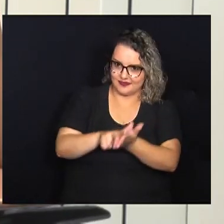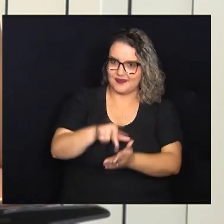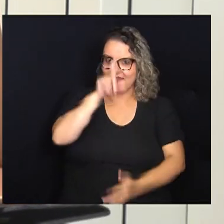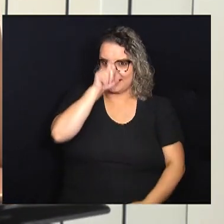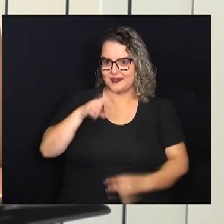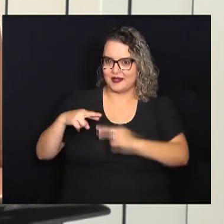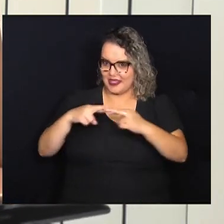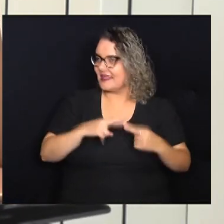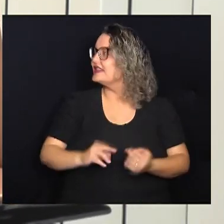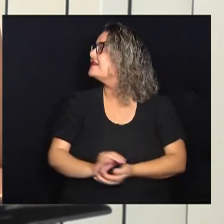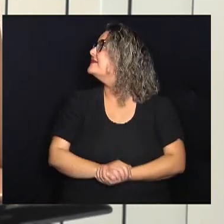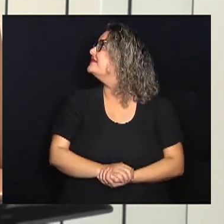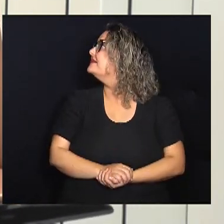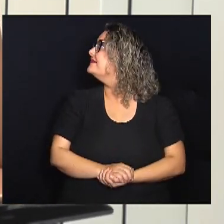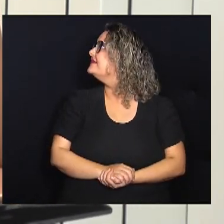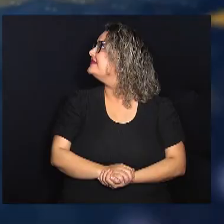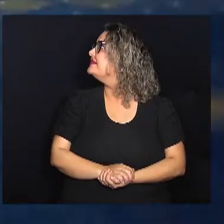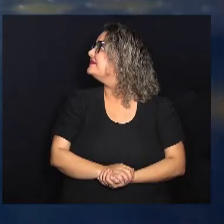rede.